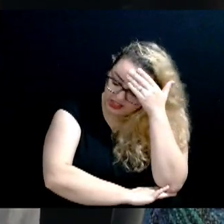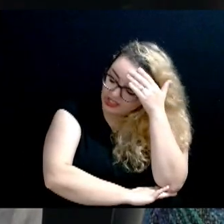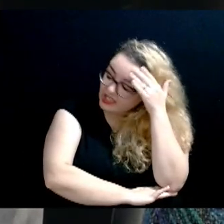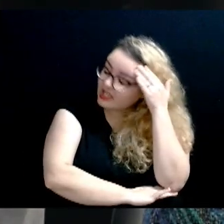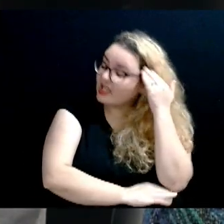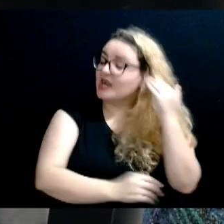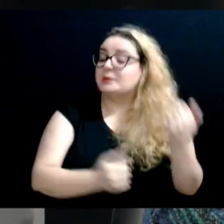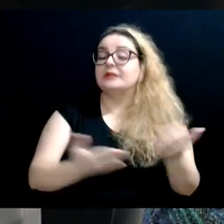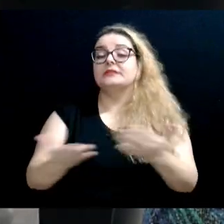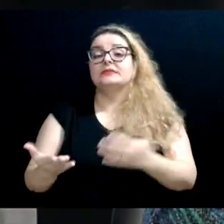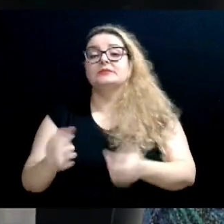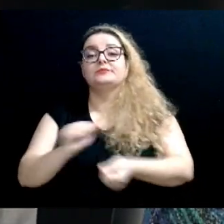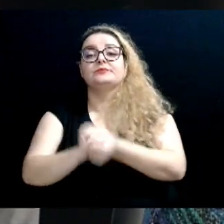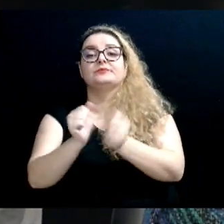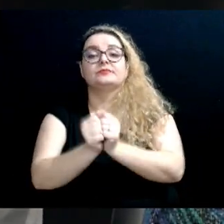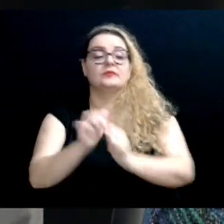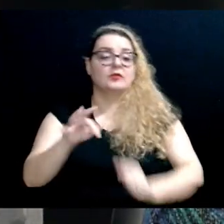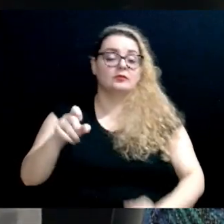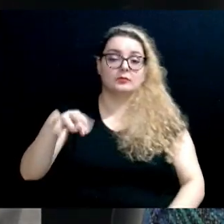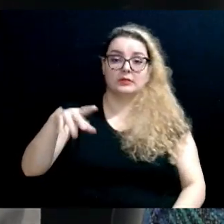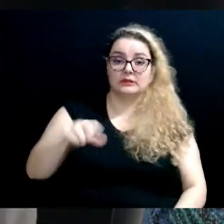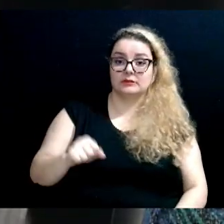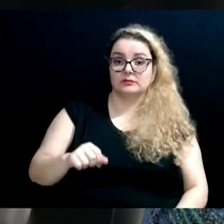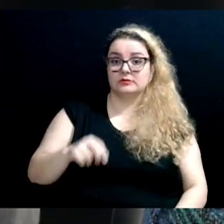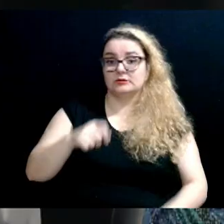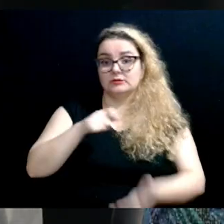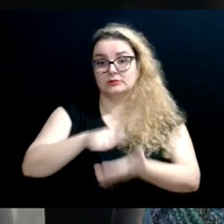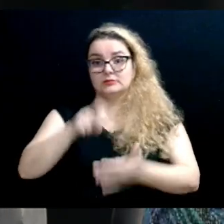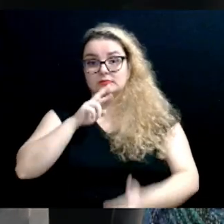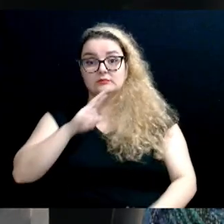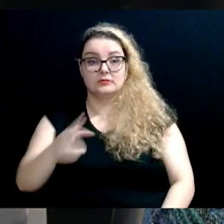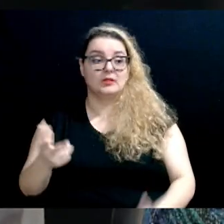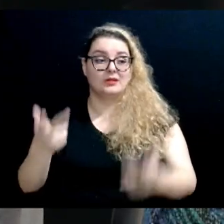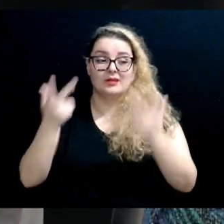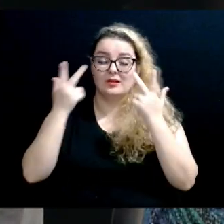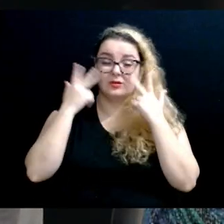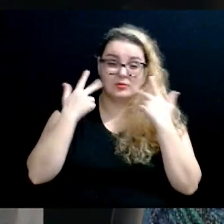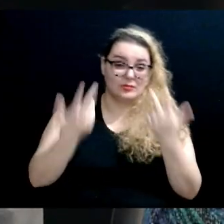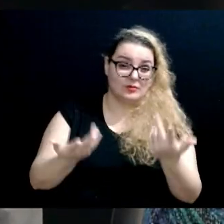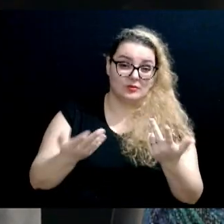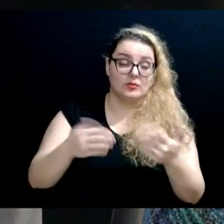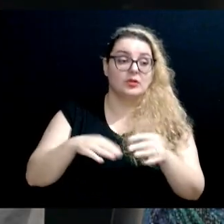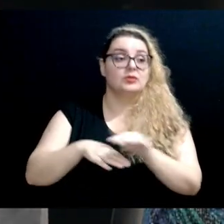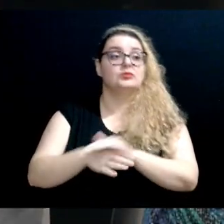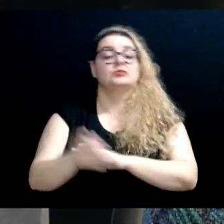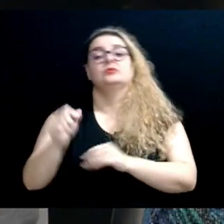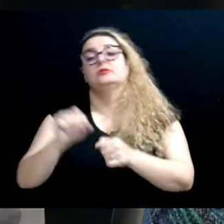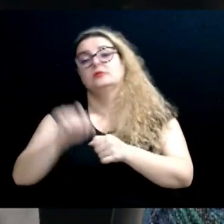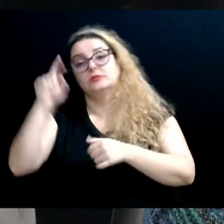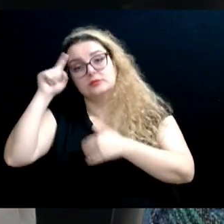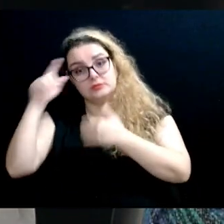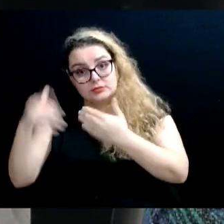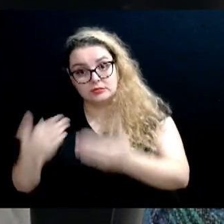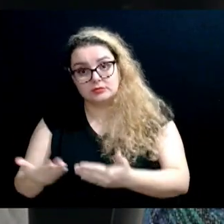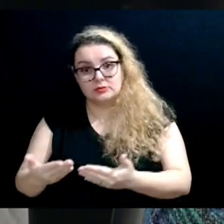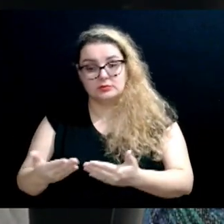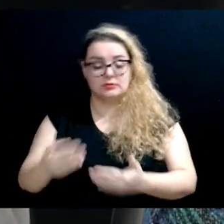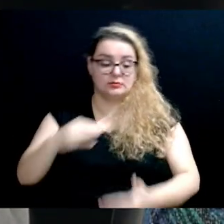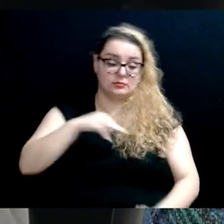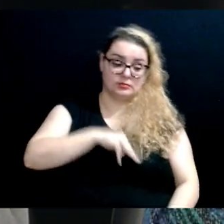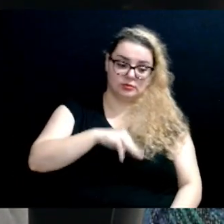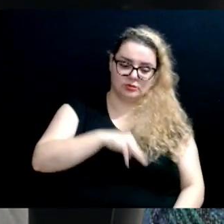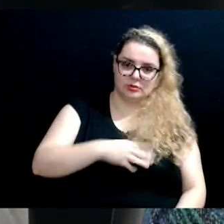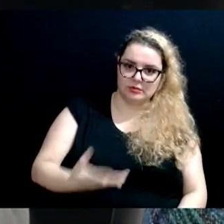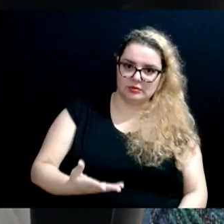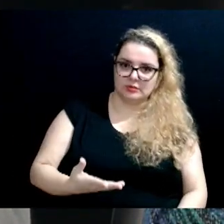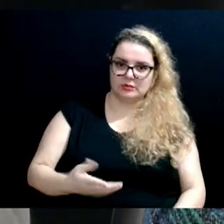algo, escrever uma resposta que normalmente você está acostumado a fazer no dia a dia, ou seja, são tarefas que você executar